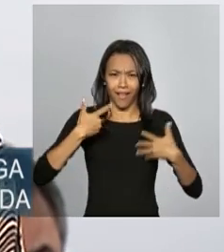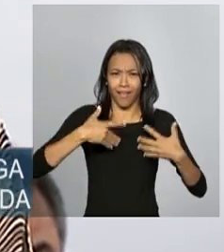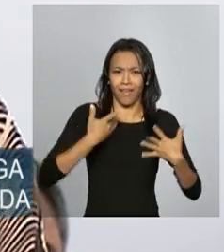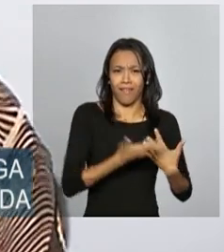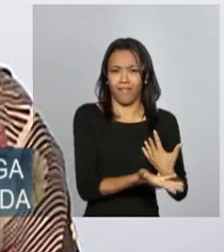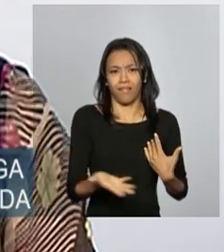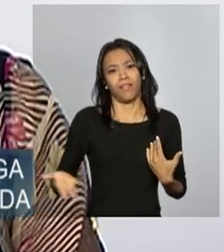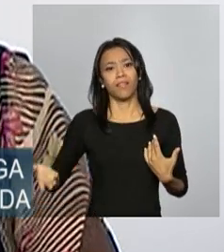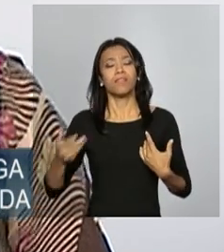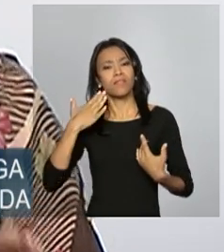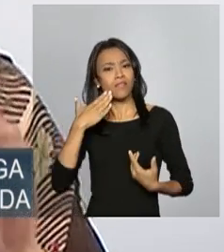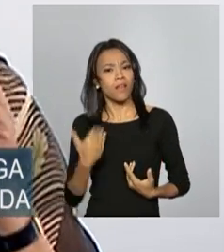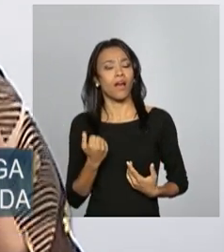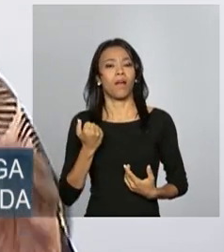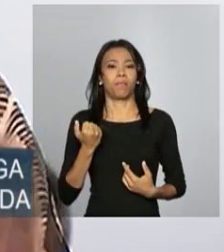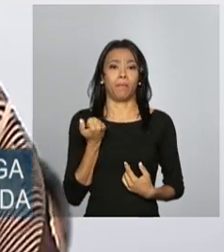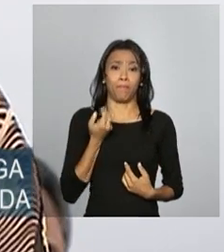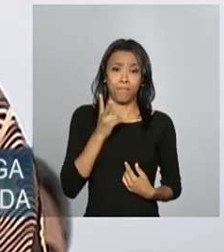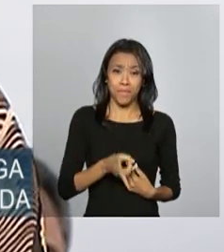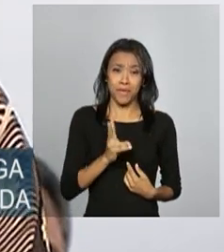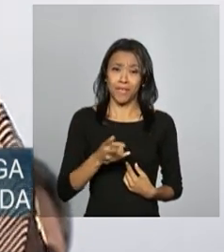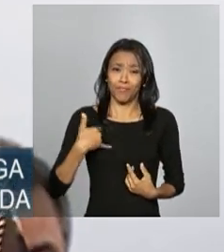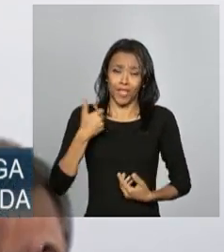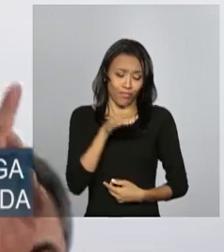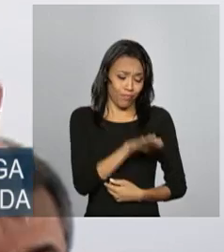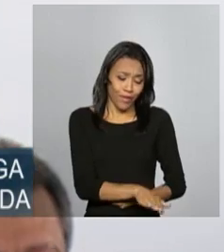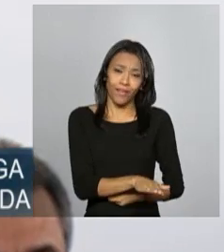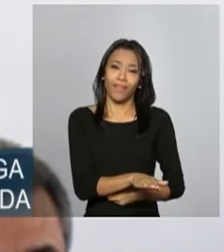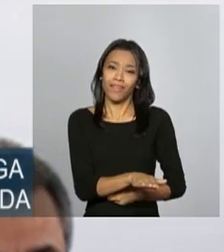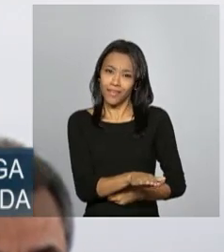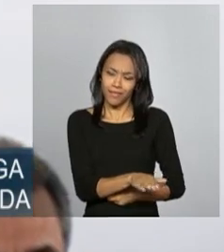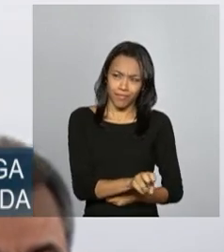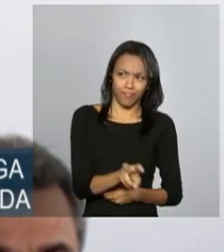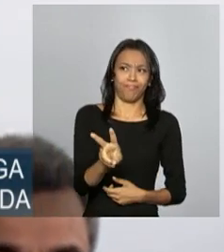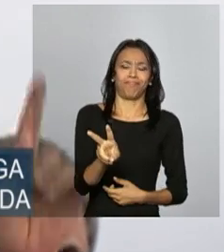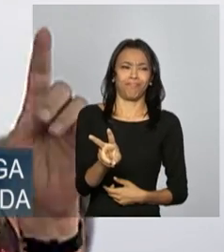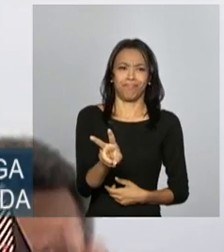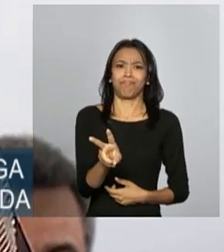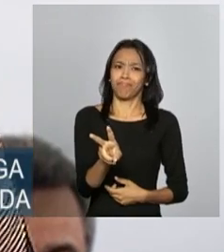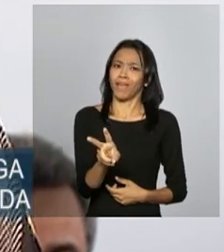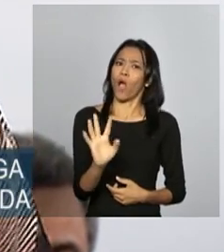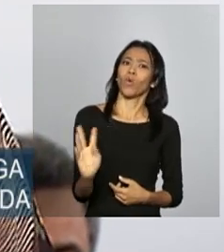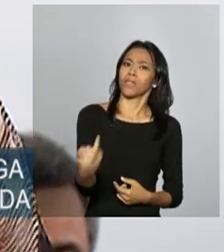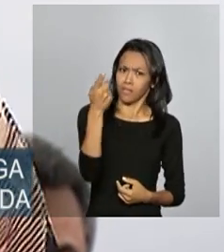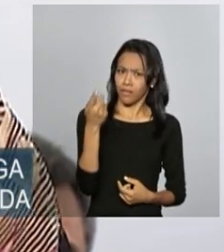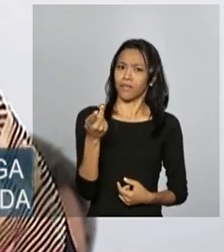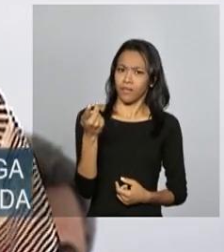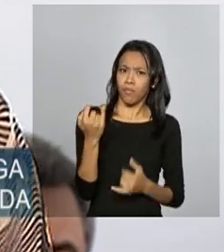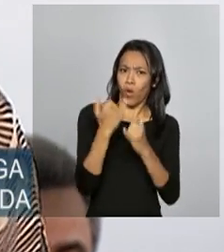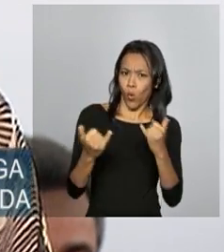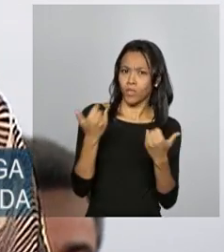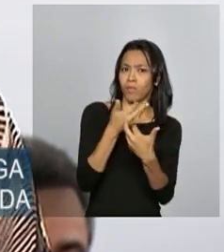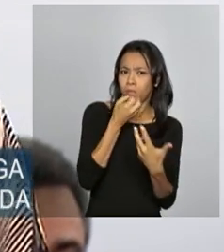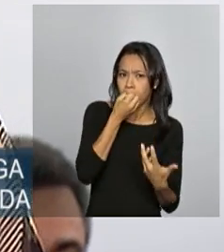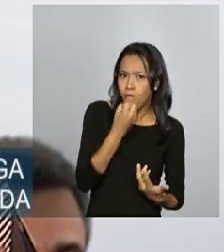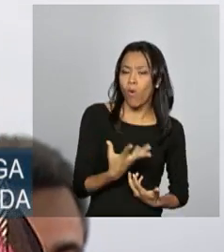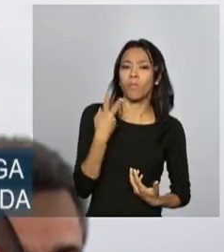sabem, mesmo quando são muito pequenas, que alguma coisa boa está acontecendo para a sua